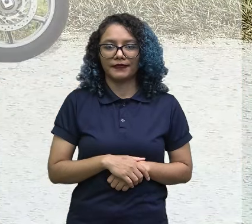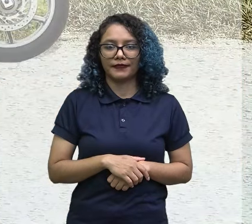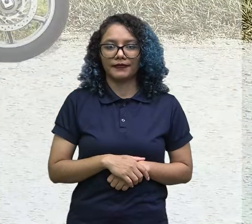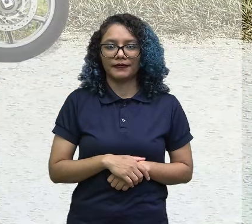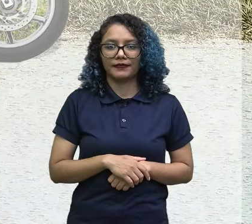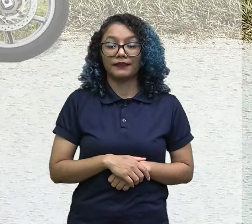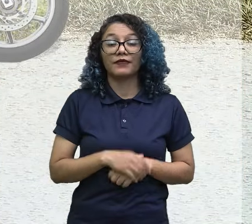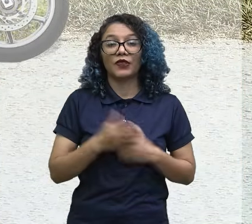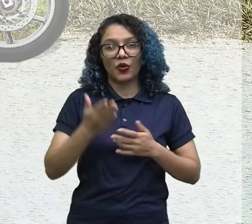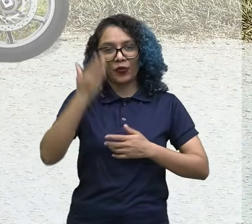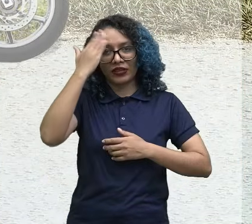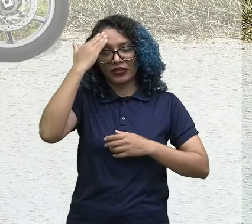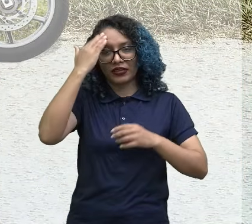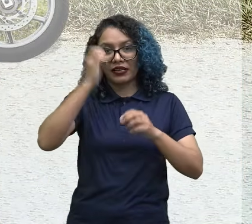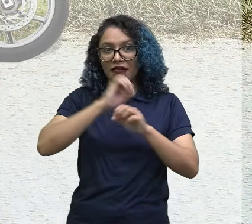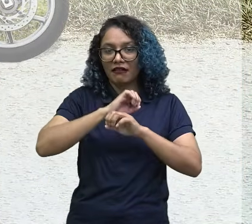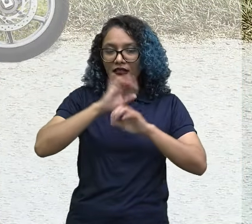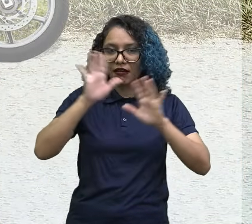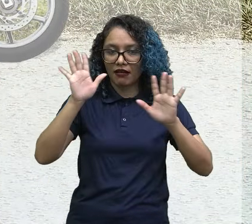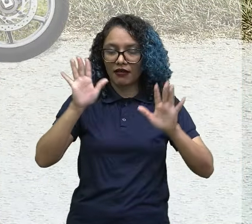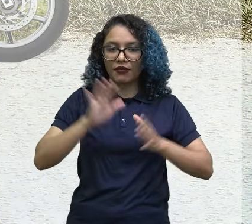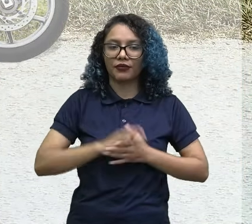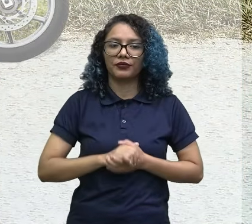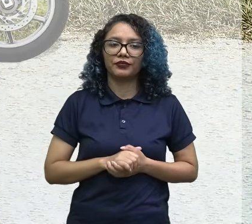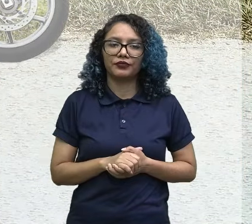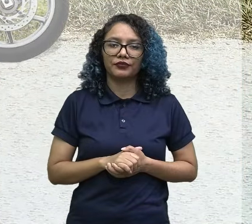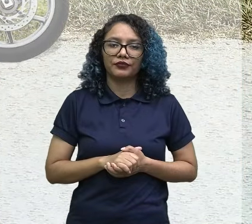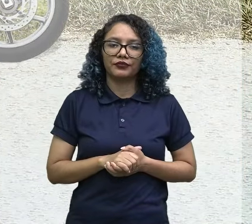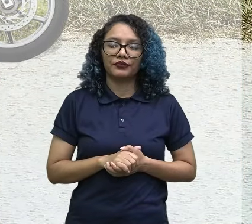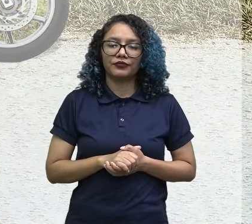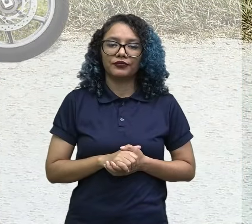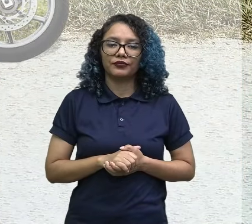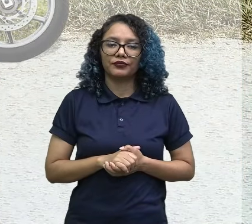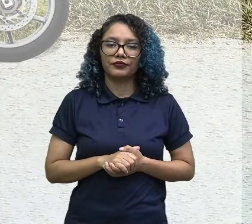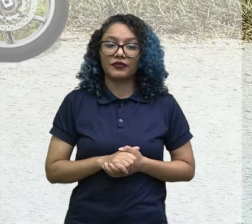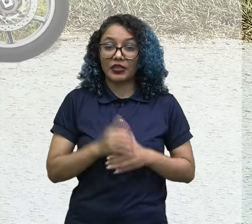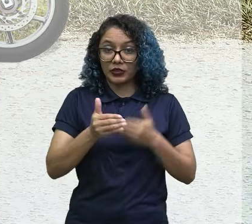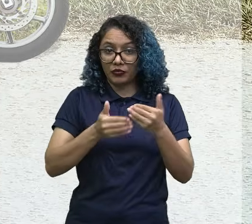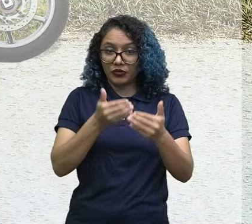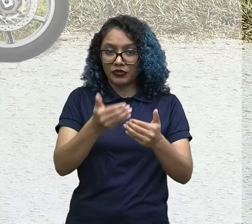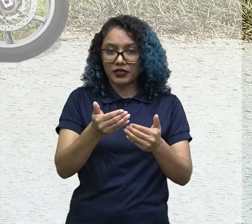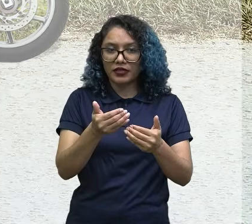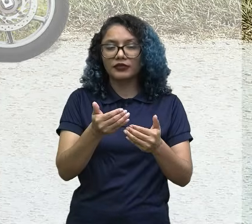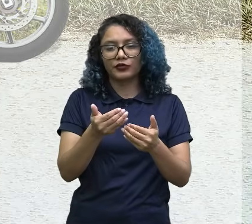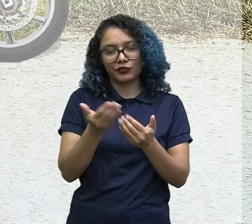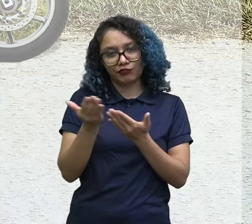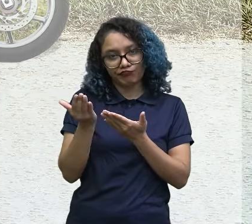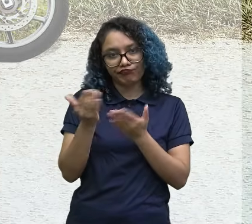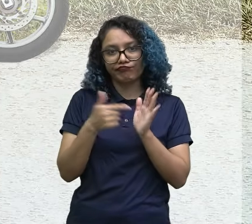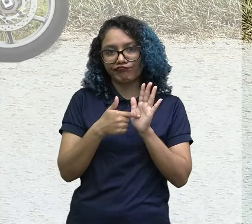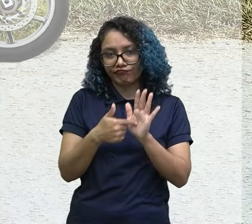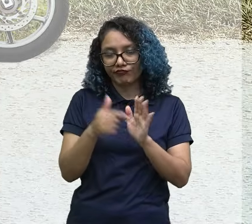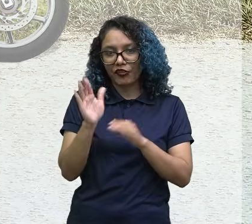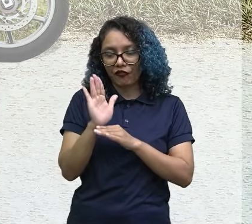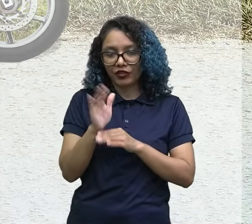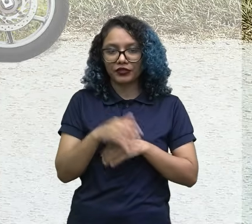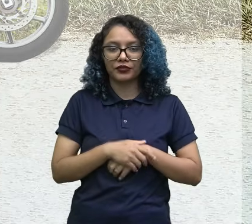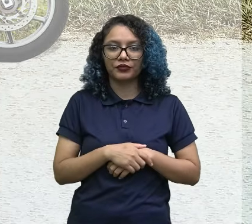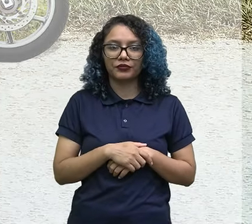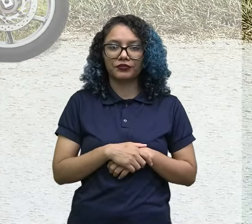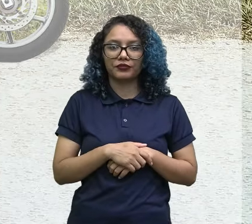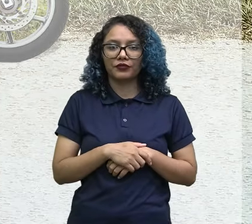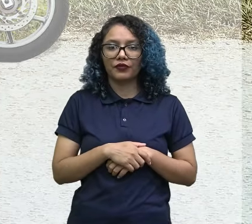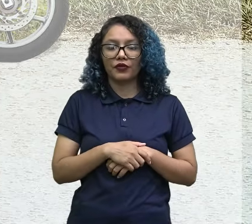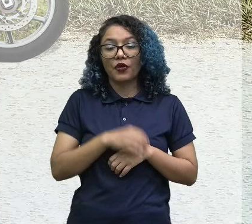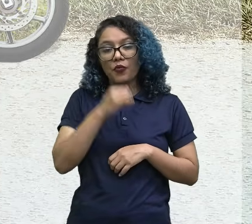Para entender melhor como se dá aí o processo de eletrólise, e isso serve, né, para, no caso, o